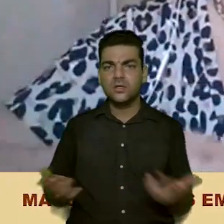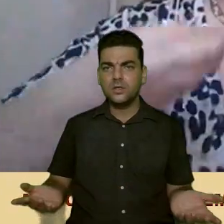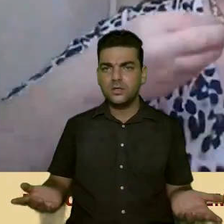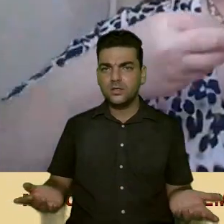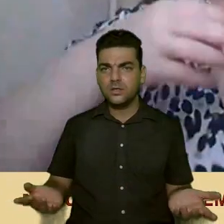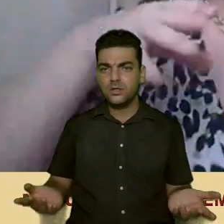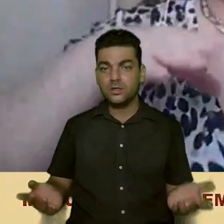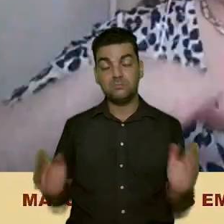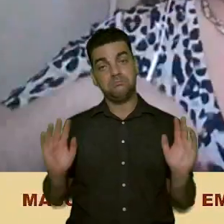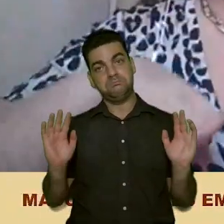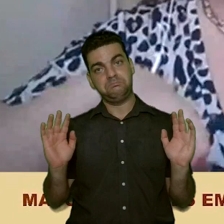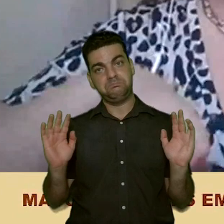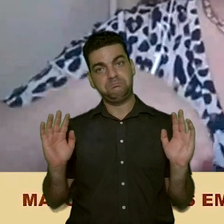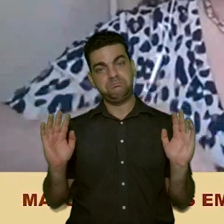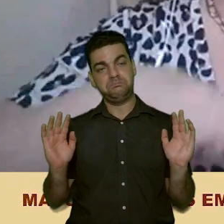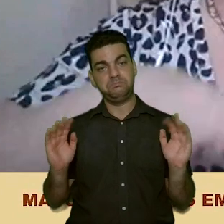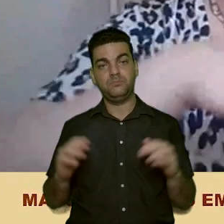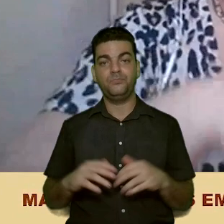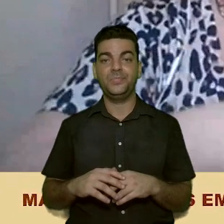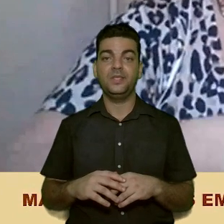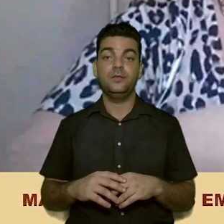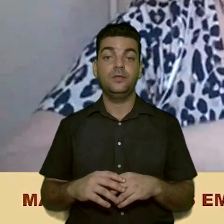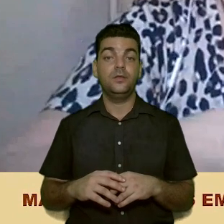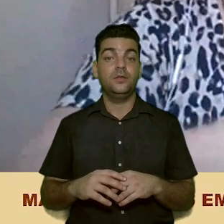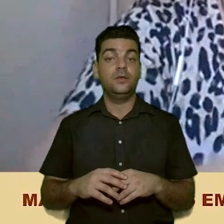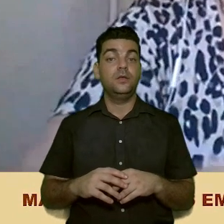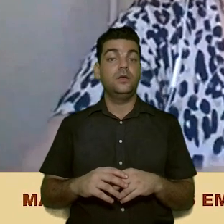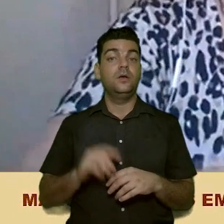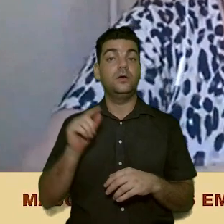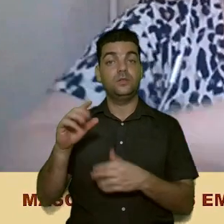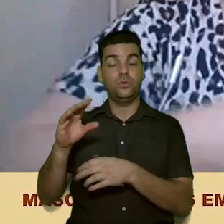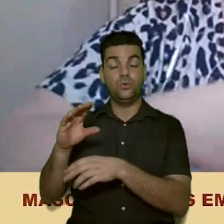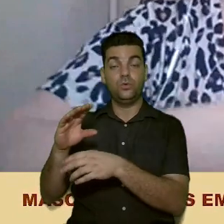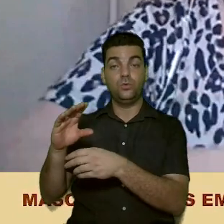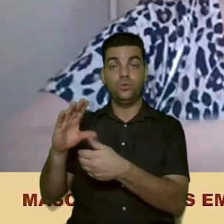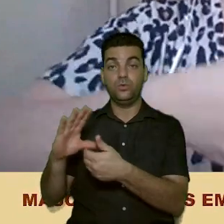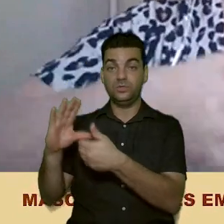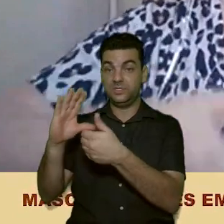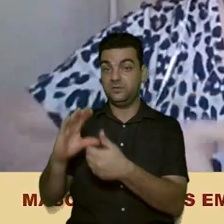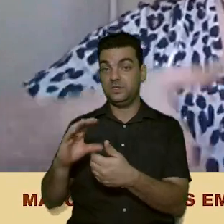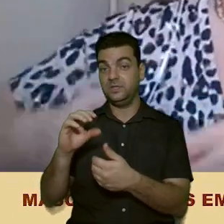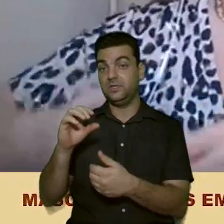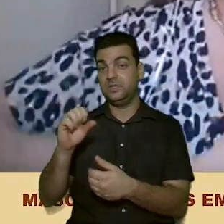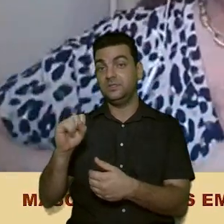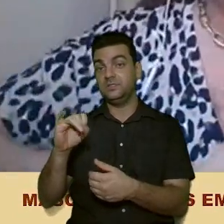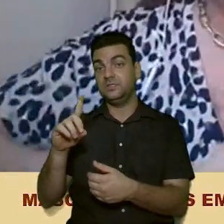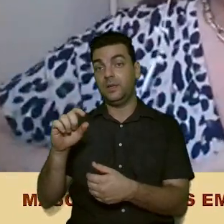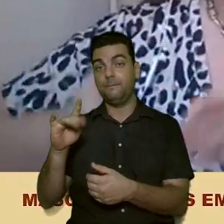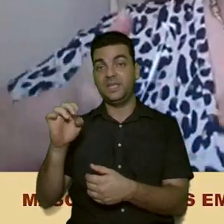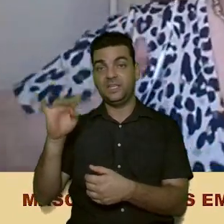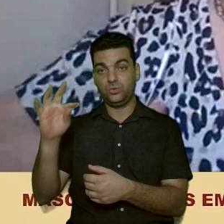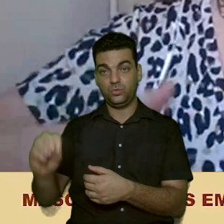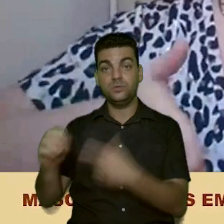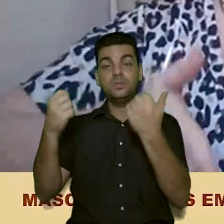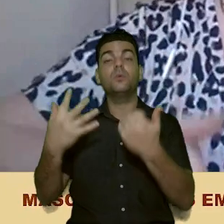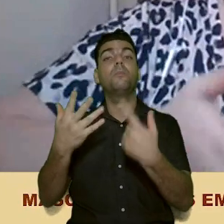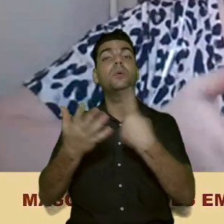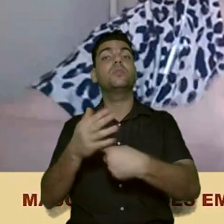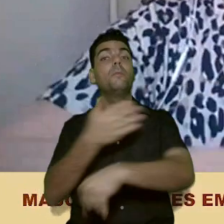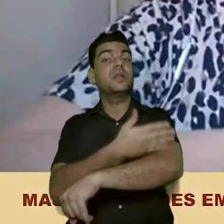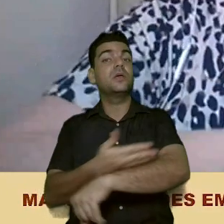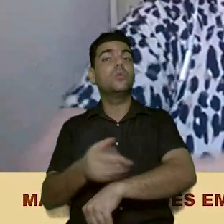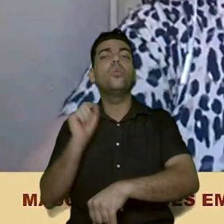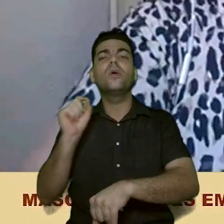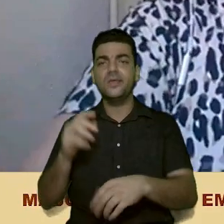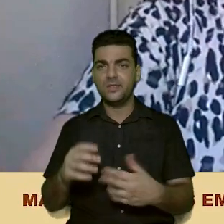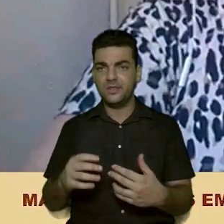aqui eu vou fazer um paralelo com o conceito criado pela Cida Bento, do pacto narcísico da branquitude. Existe um pacto